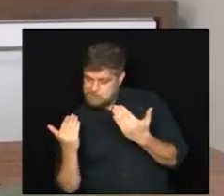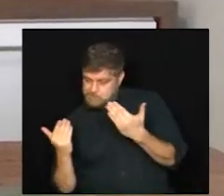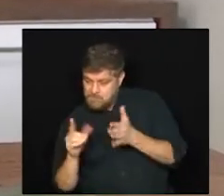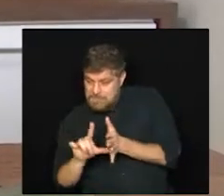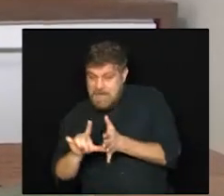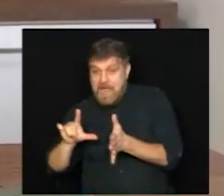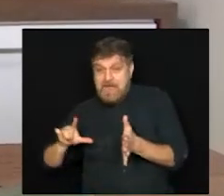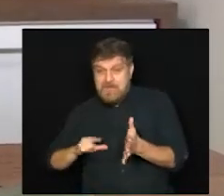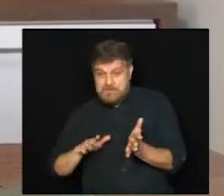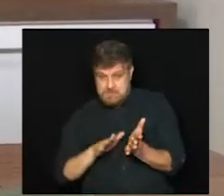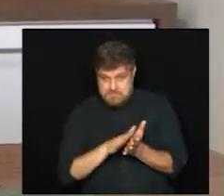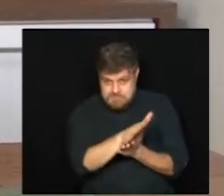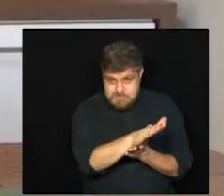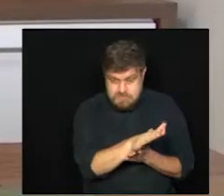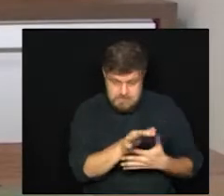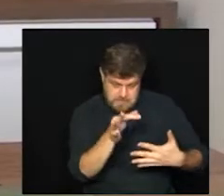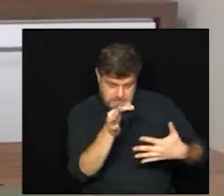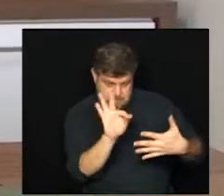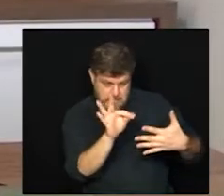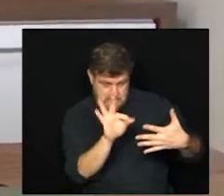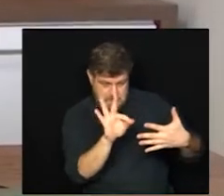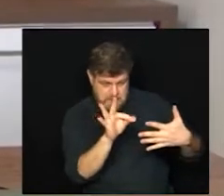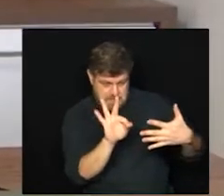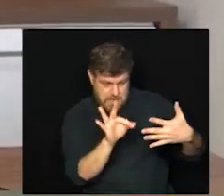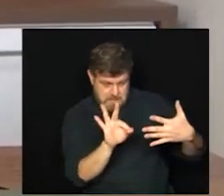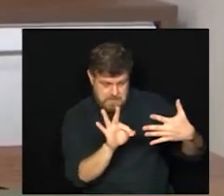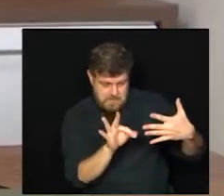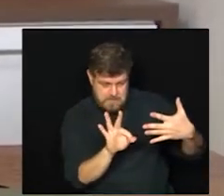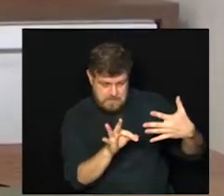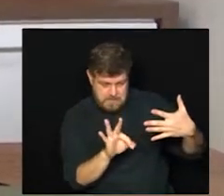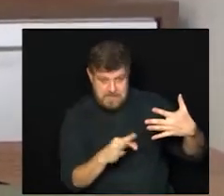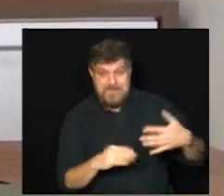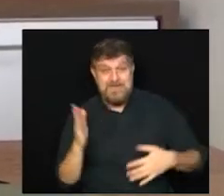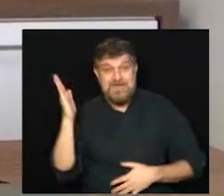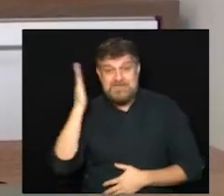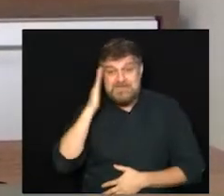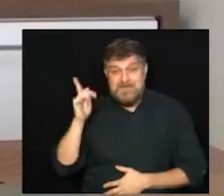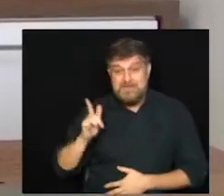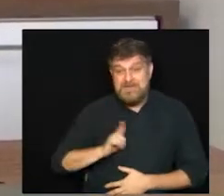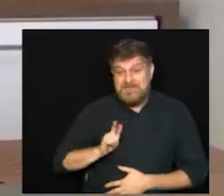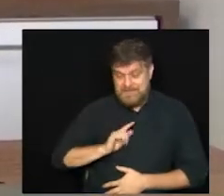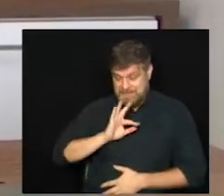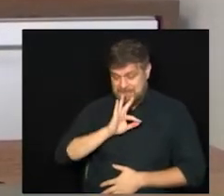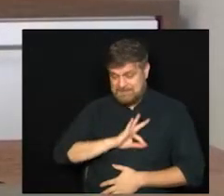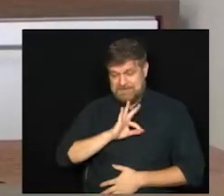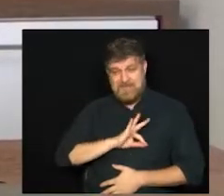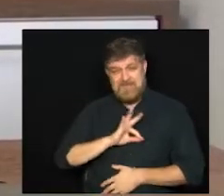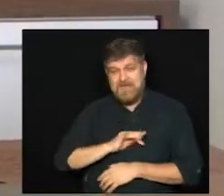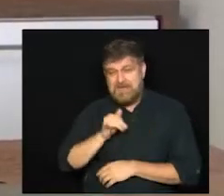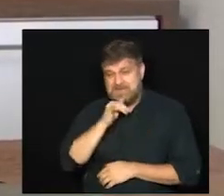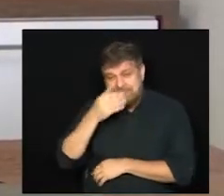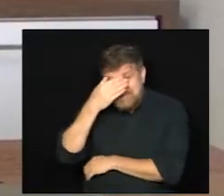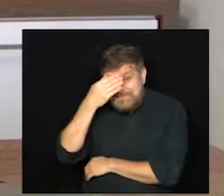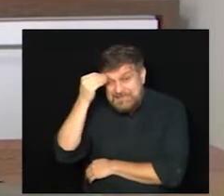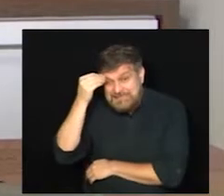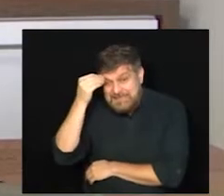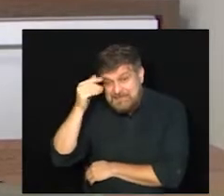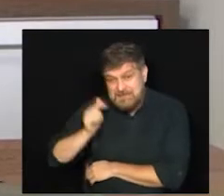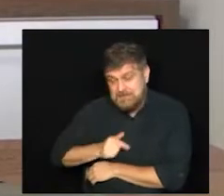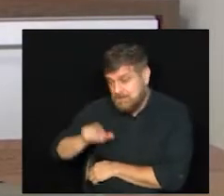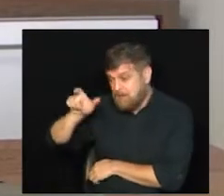enviar. E não se esqueçam de declarar as rendas, né? Então, às vezes, você esquece de colocar a renda